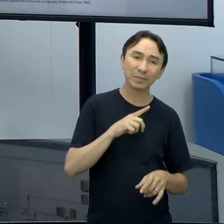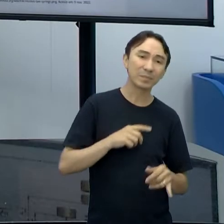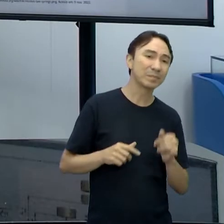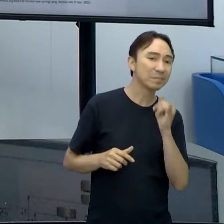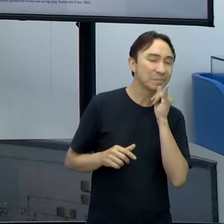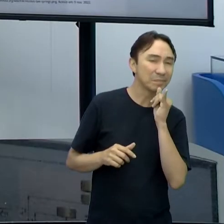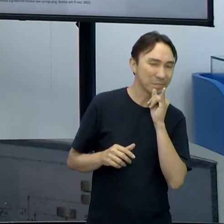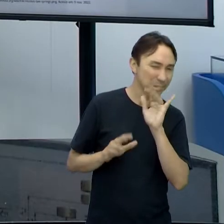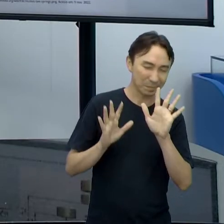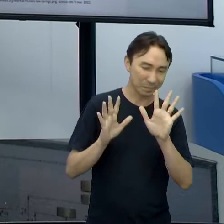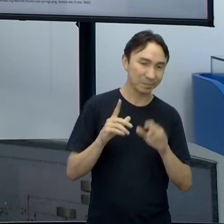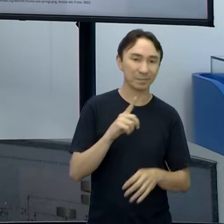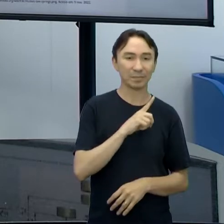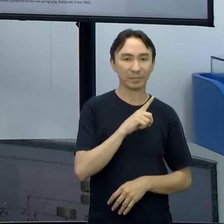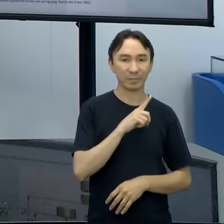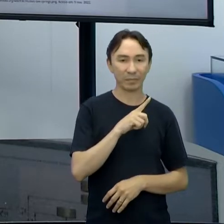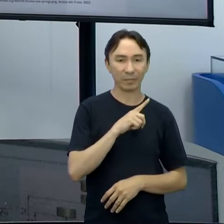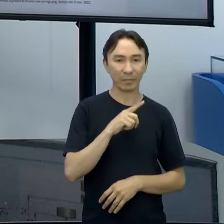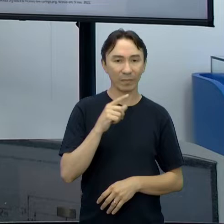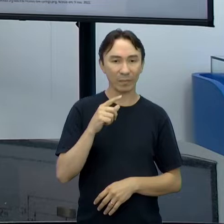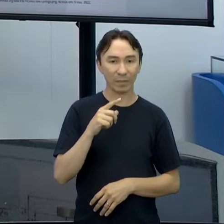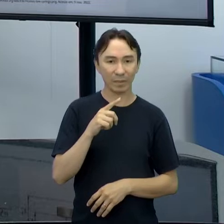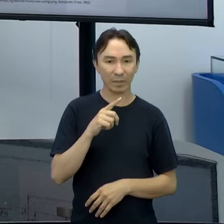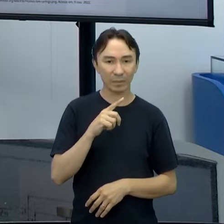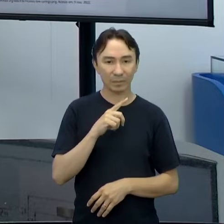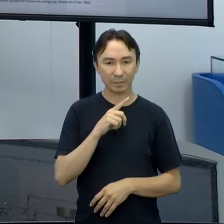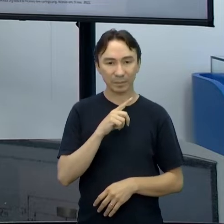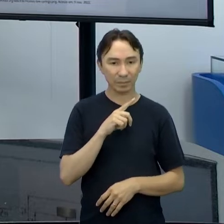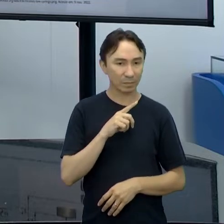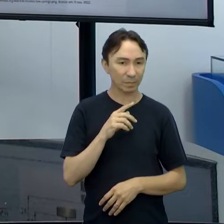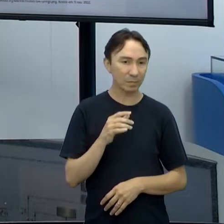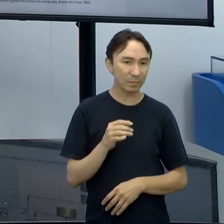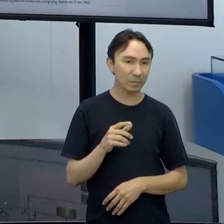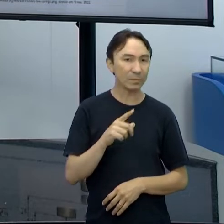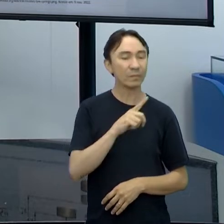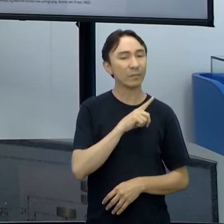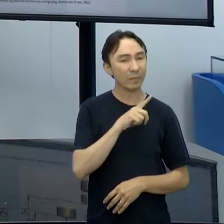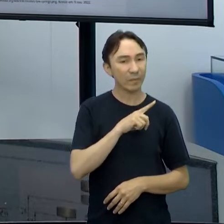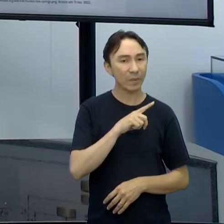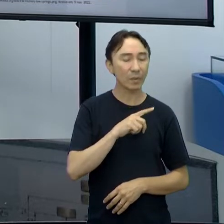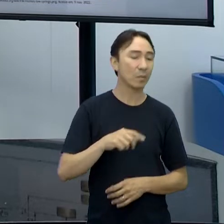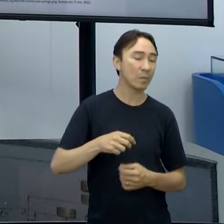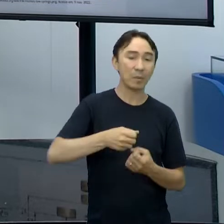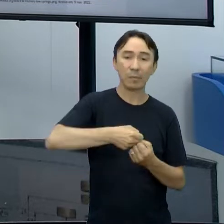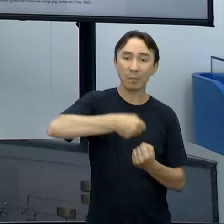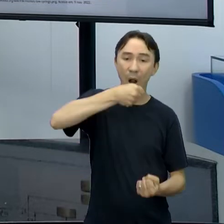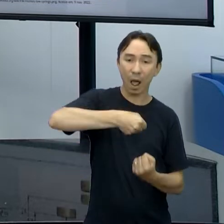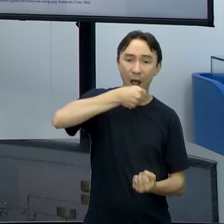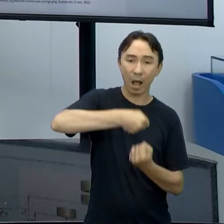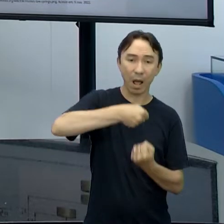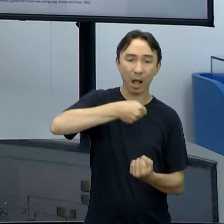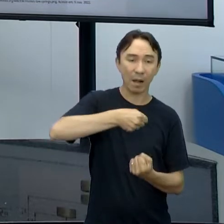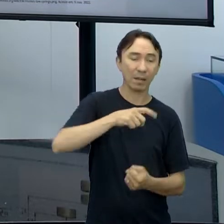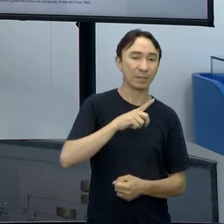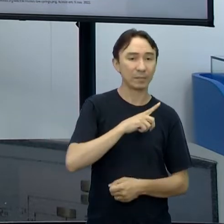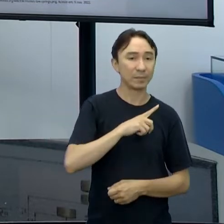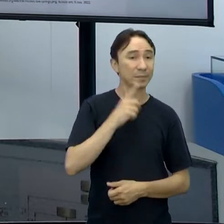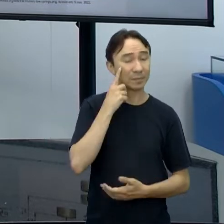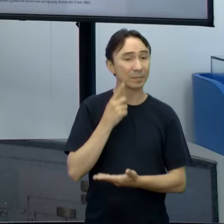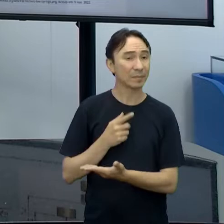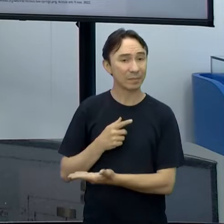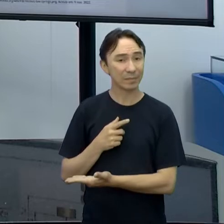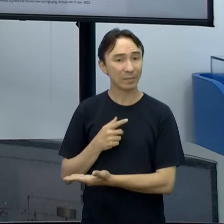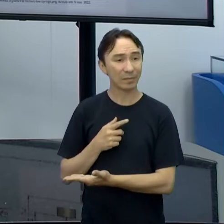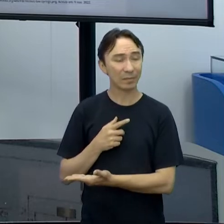vocês um exemplo, pessoal. Ó, aqui eu tenho um exemplo de uma molinha e eu posso ver aqui, no caso,